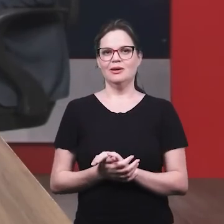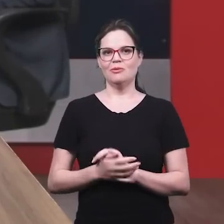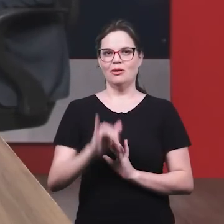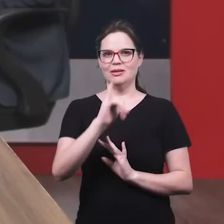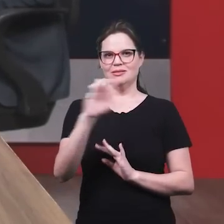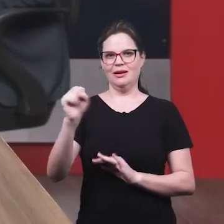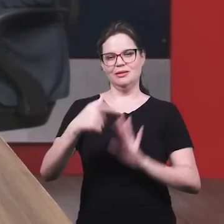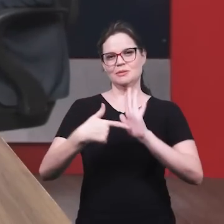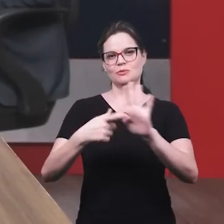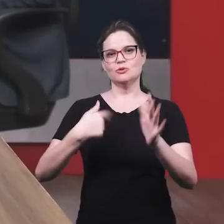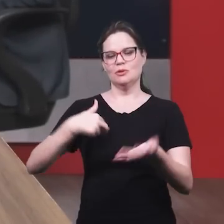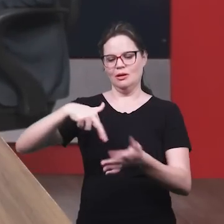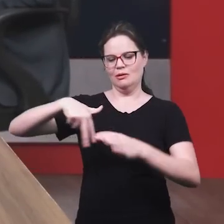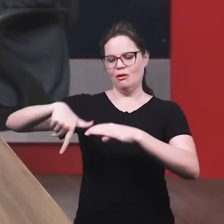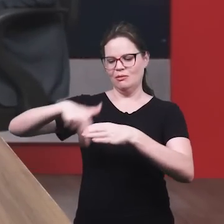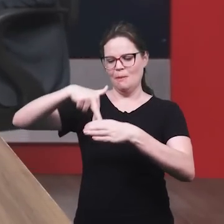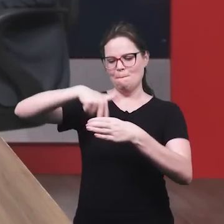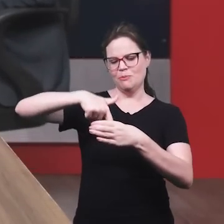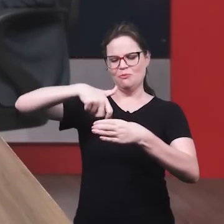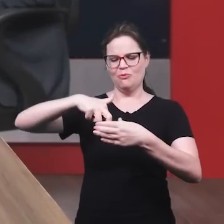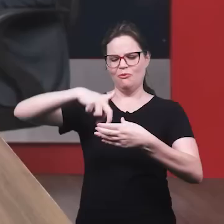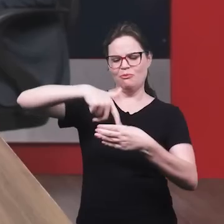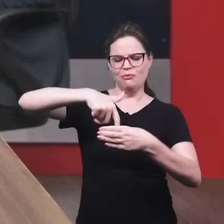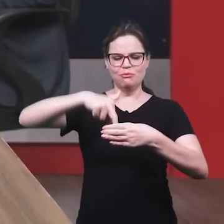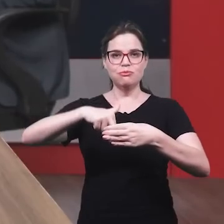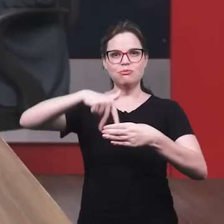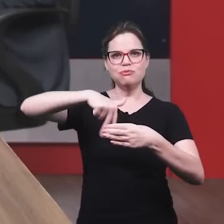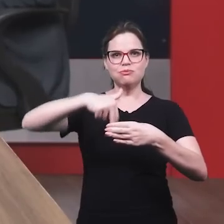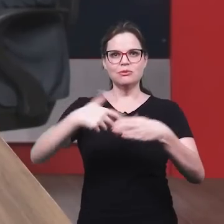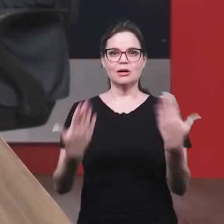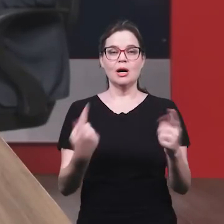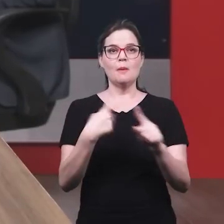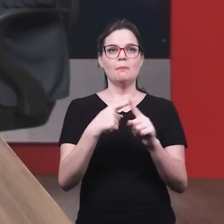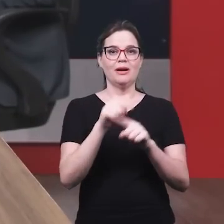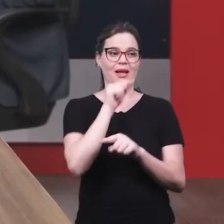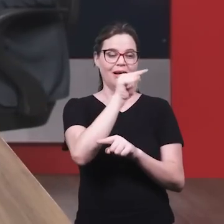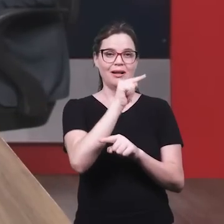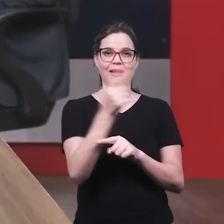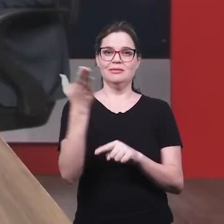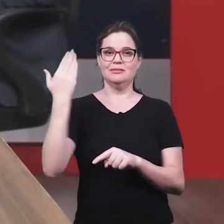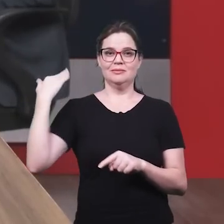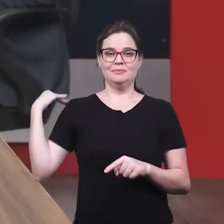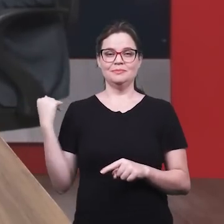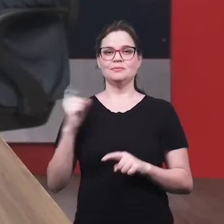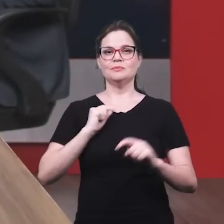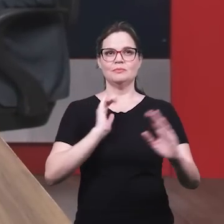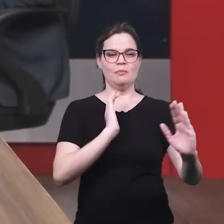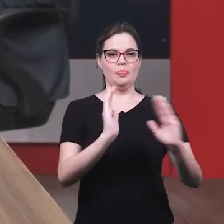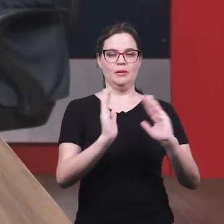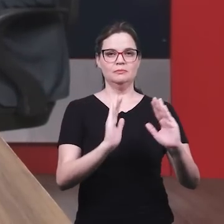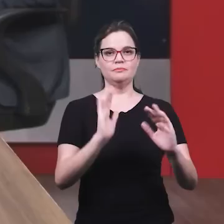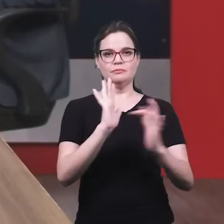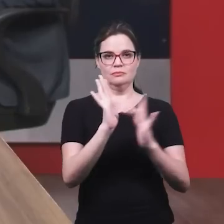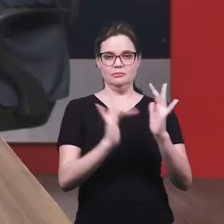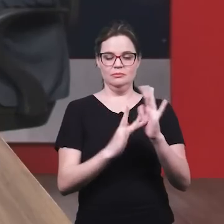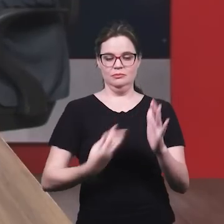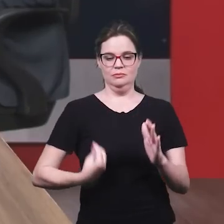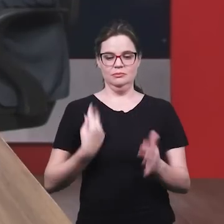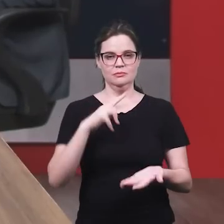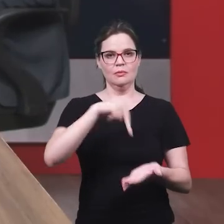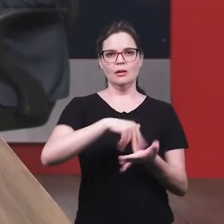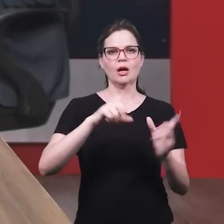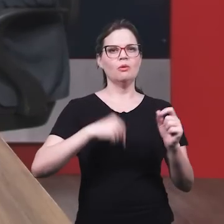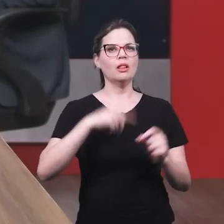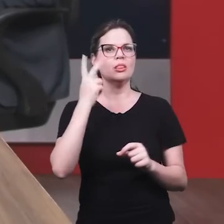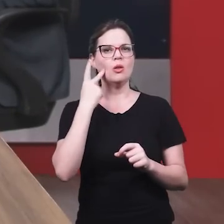Jesus quando normalmente, né, o processo do lagar, né? O lagar é onde se pisam as uvas, né? E